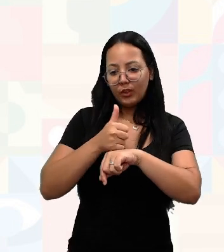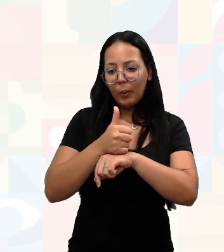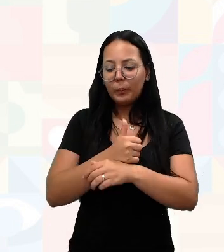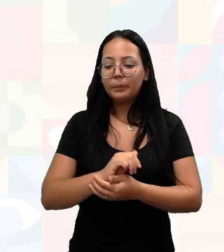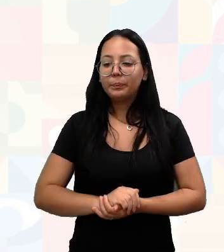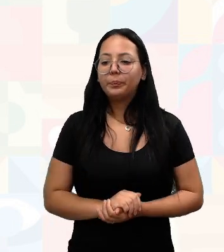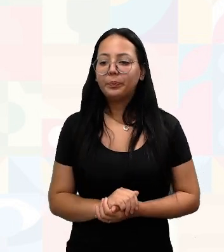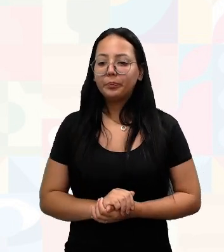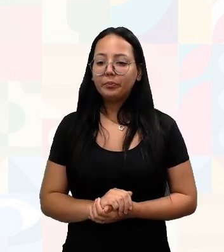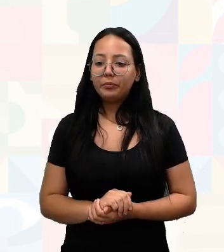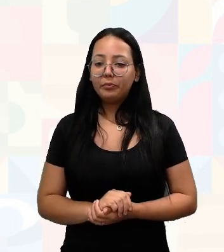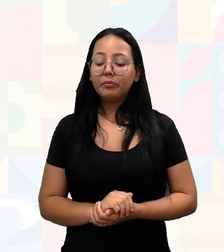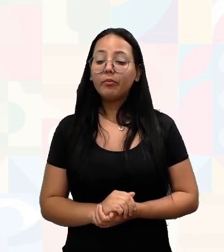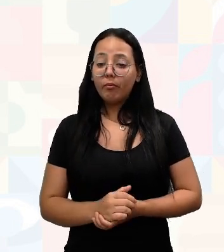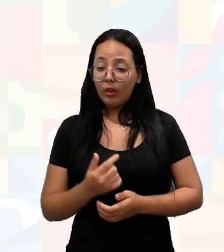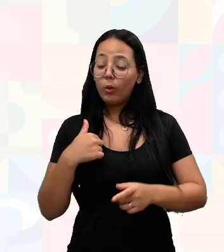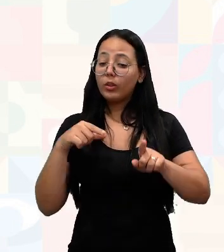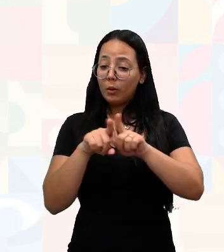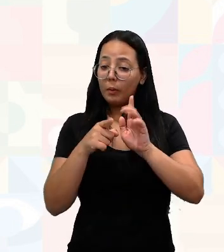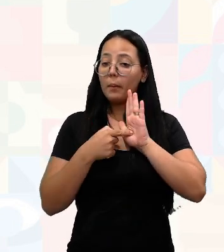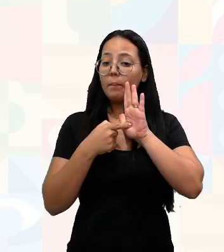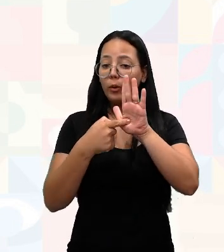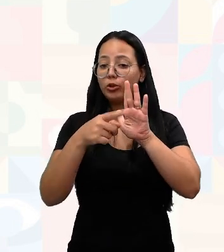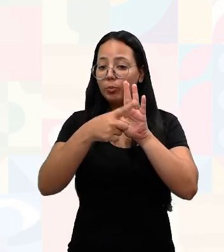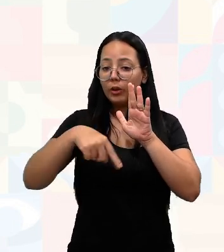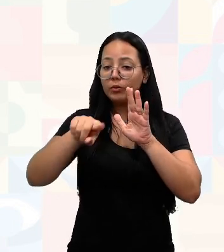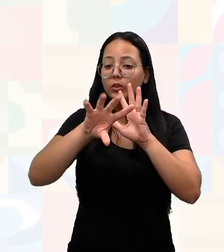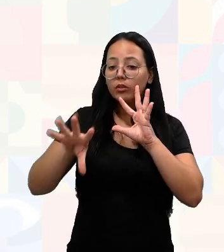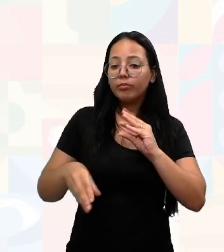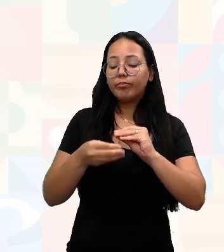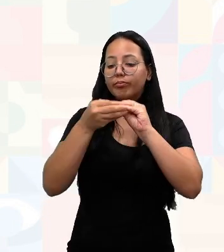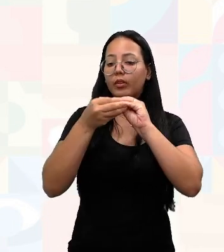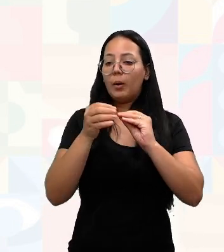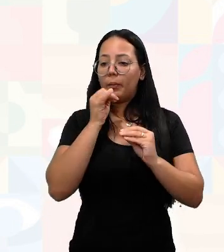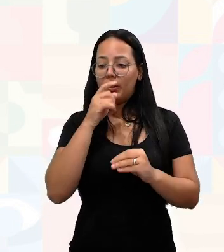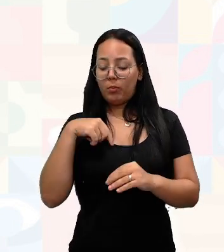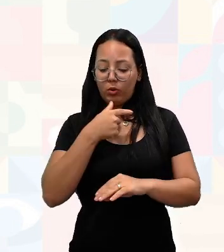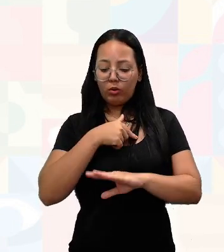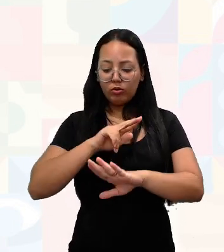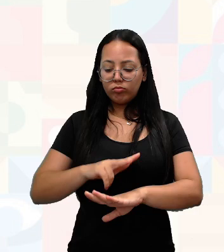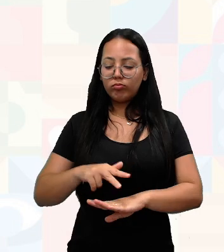Tá? Eu trago até aqui uma observação, né, que quando estamos em pé,